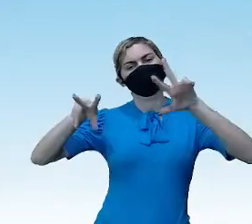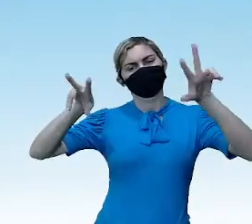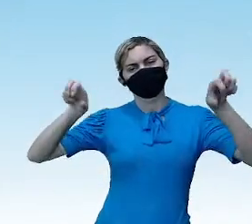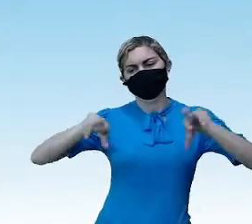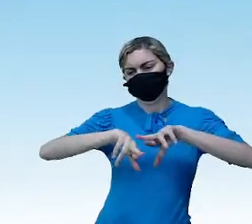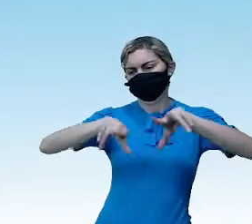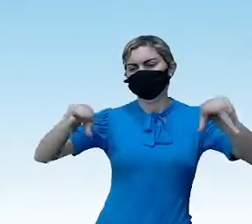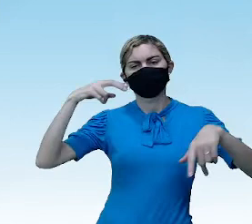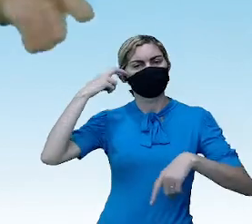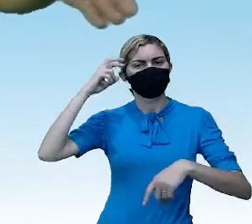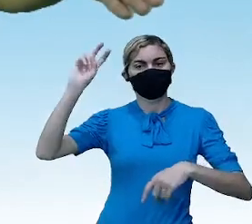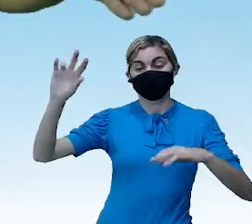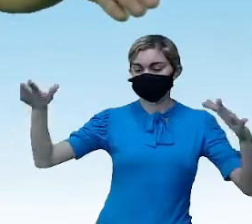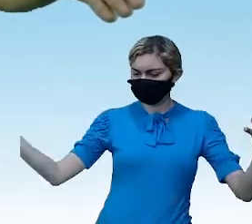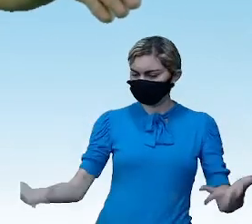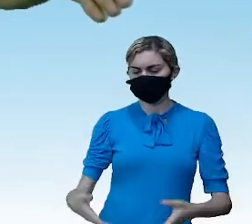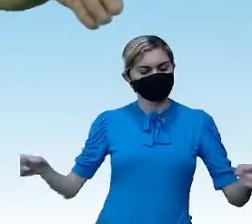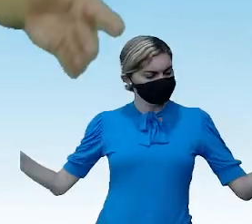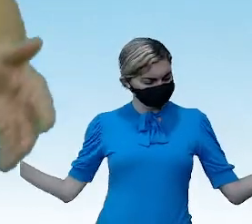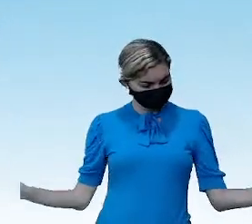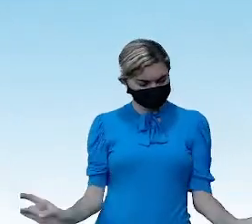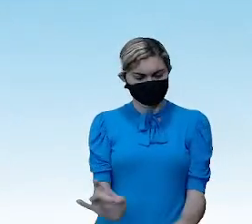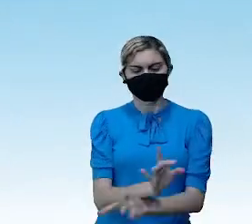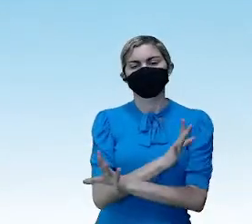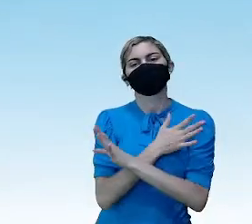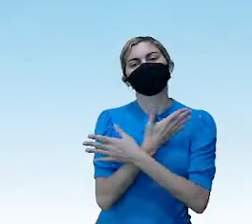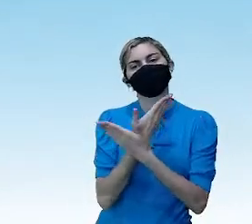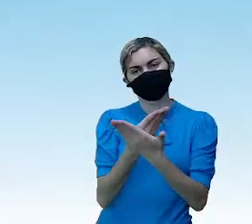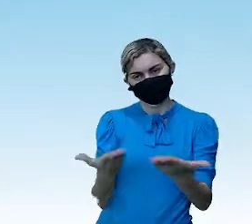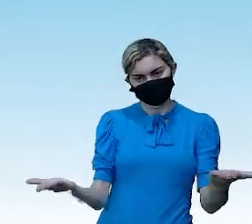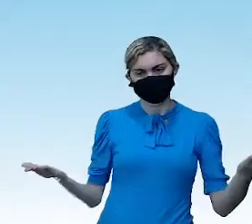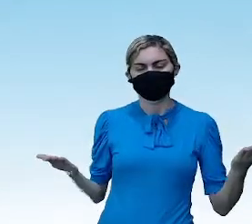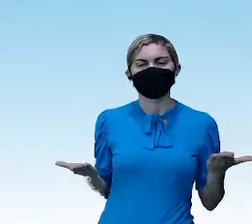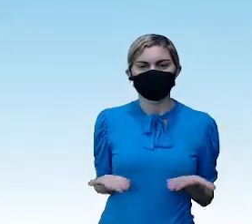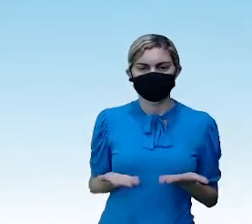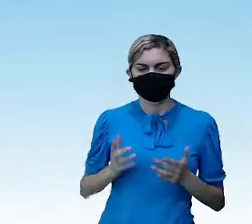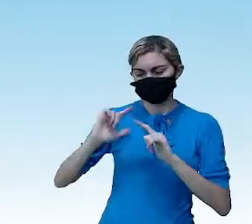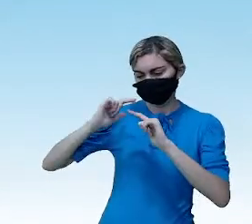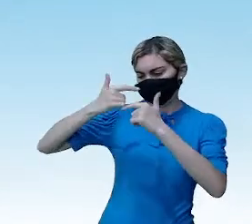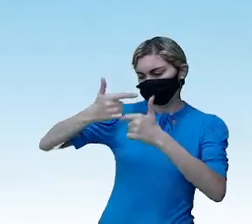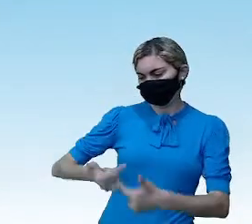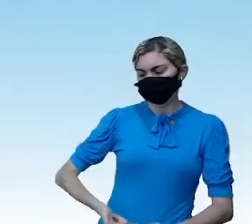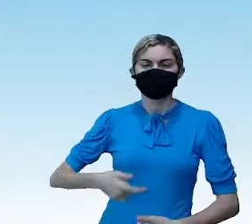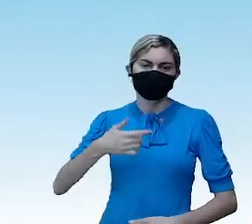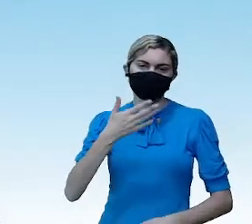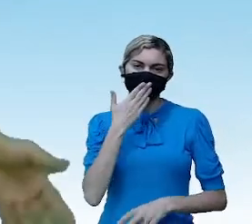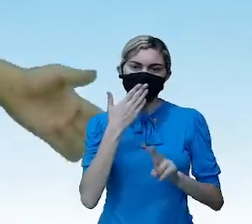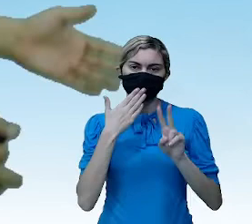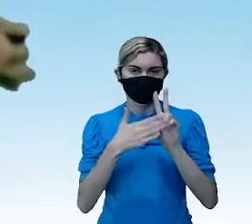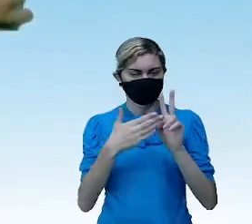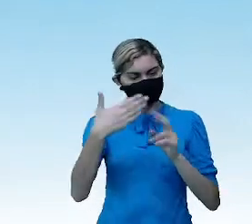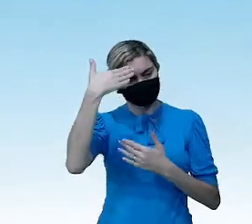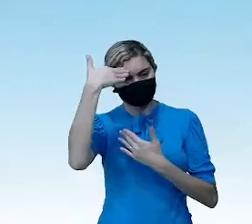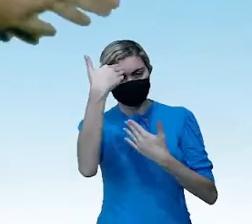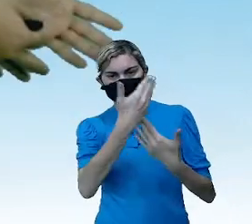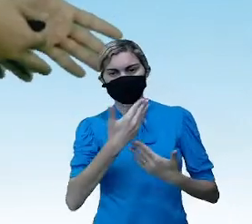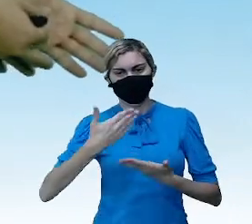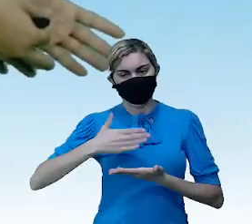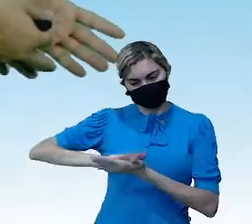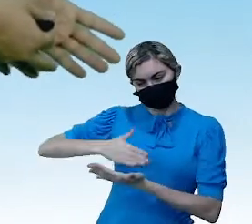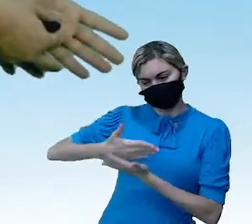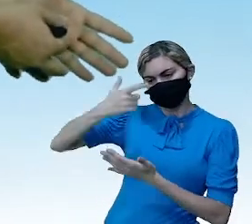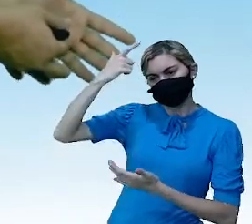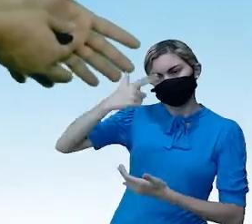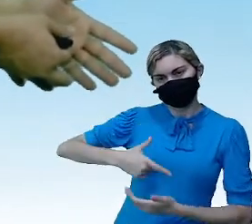diferentes culturas, e hoje nós ficamos por aqui com o caso das tradições indígenas. Agradeço a professora